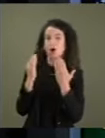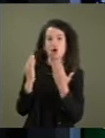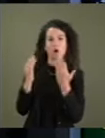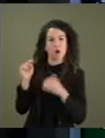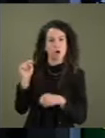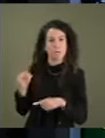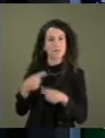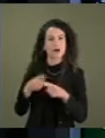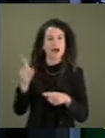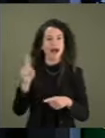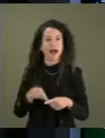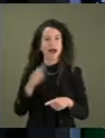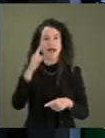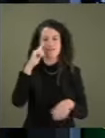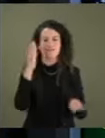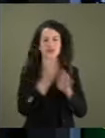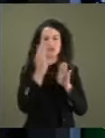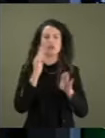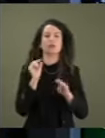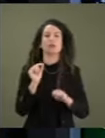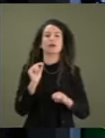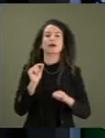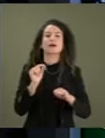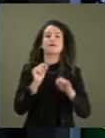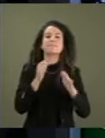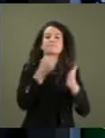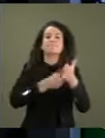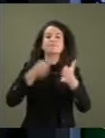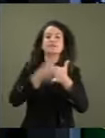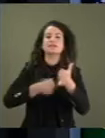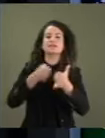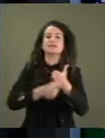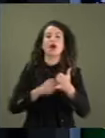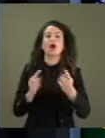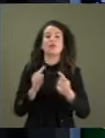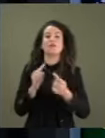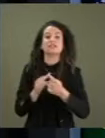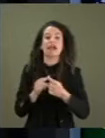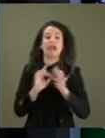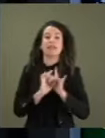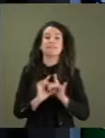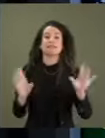flagrante militante pela liberação da maconha no Brasil.